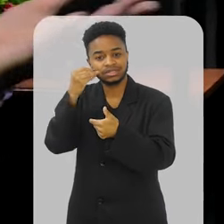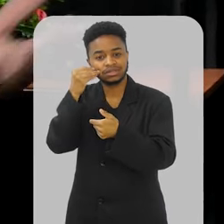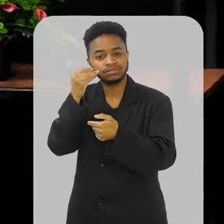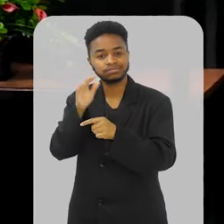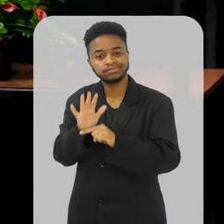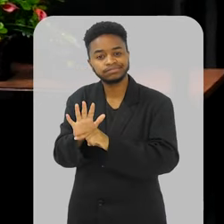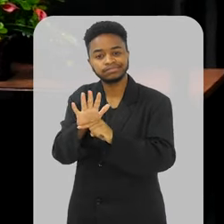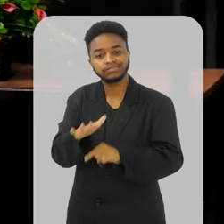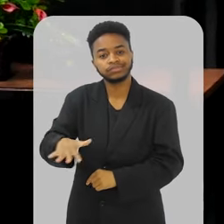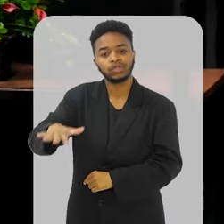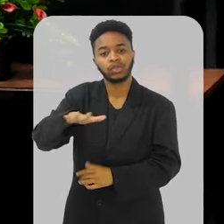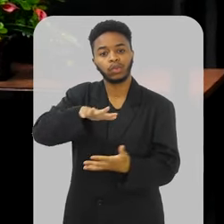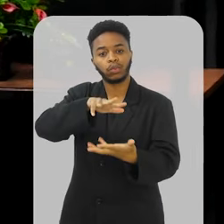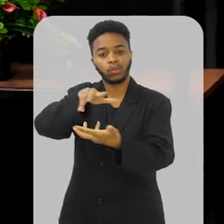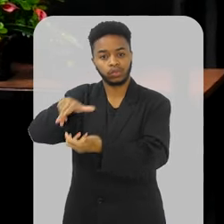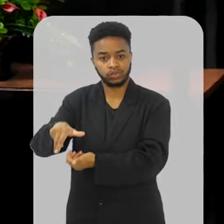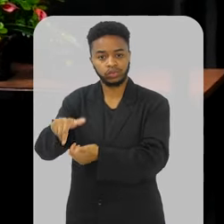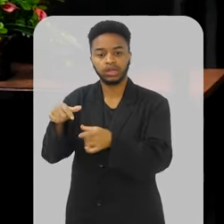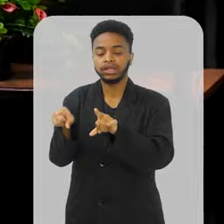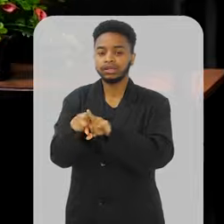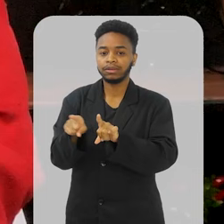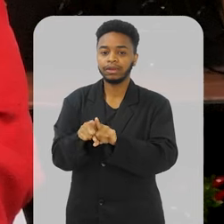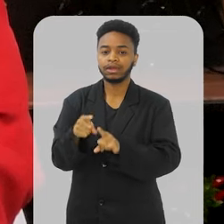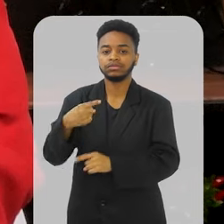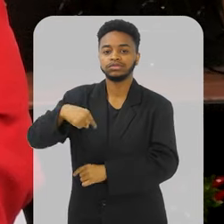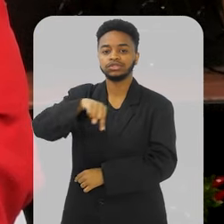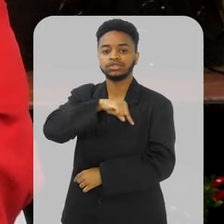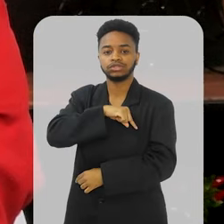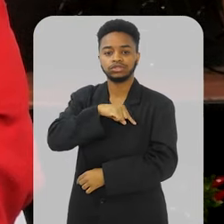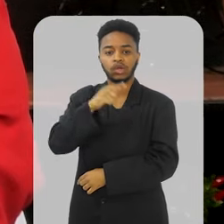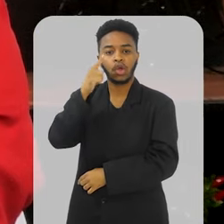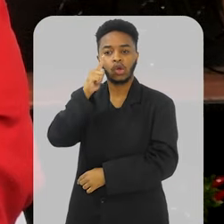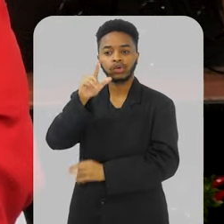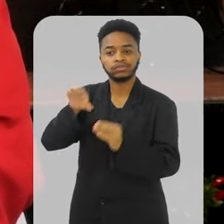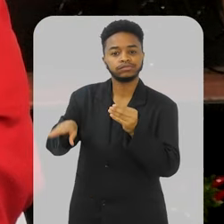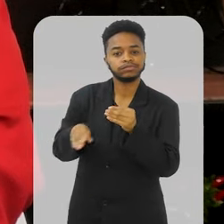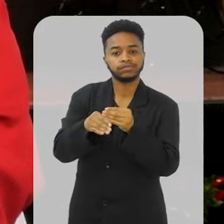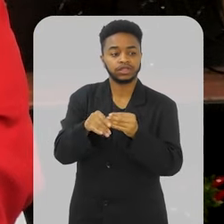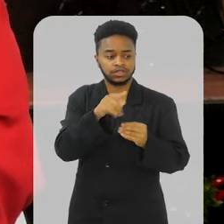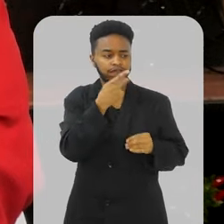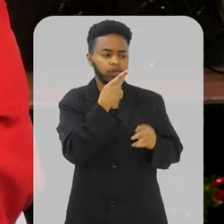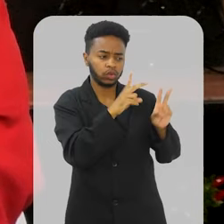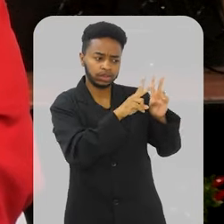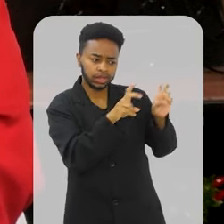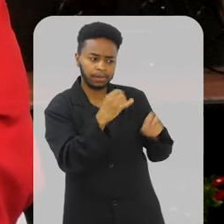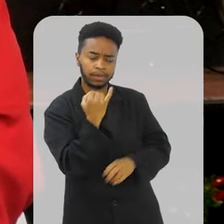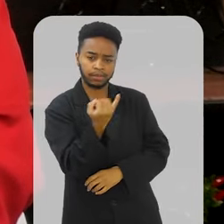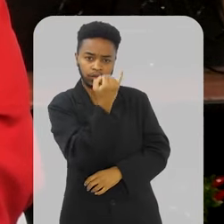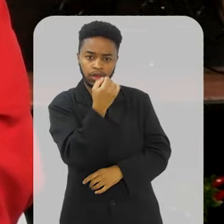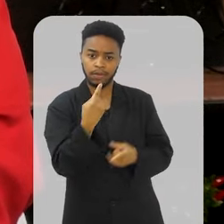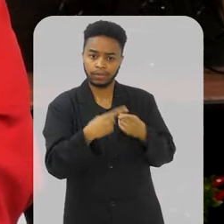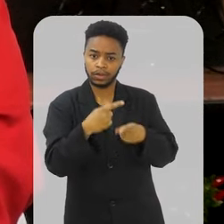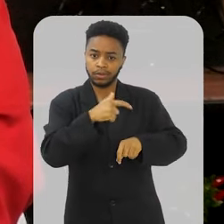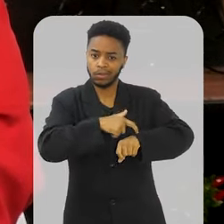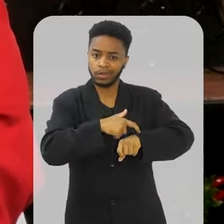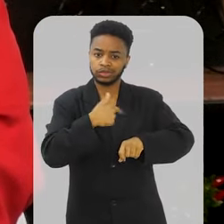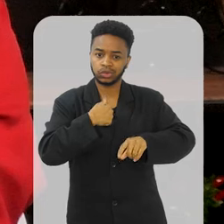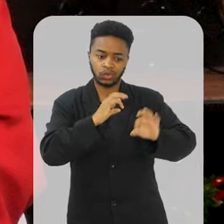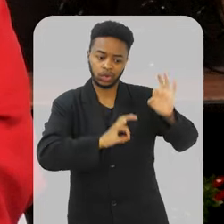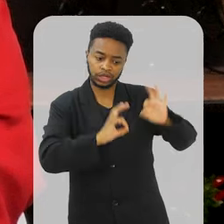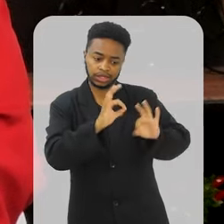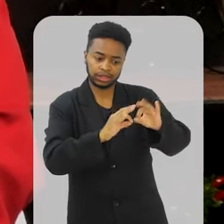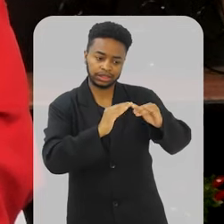comum em todo o mundo da gente ser né um assunto importante quando eu tô ali fazendo tapete